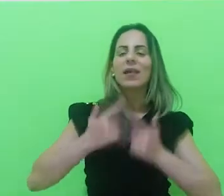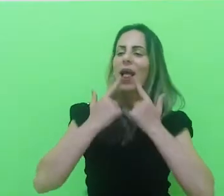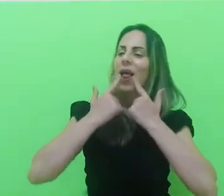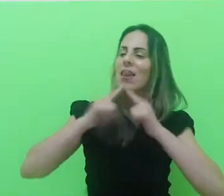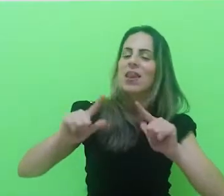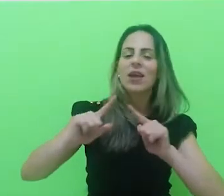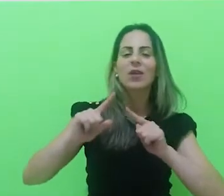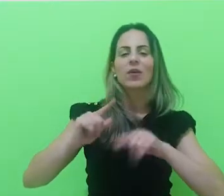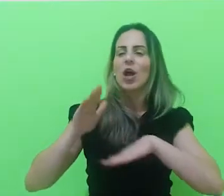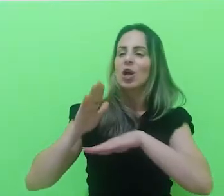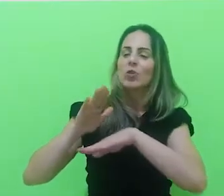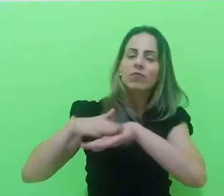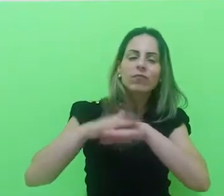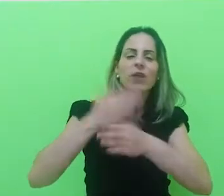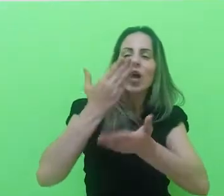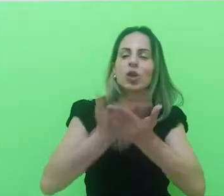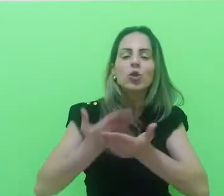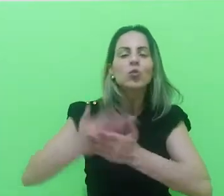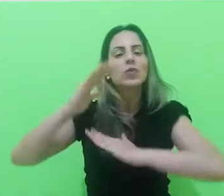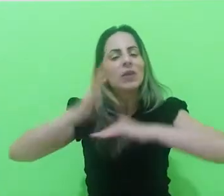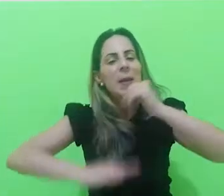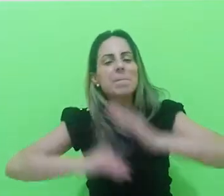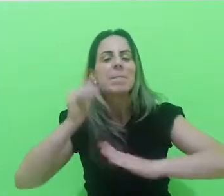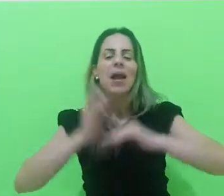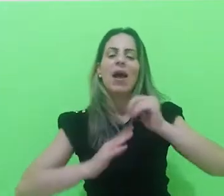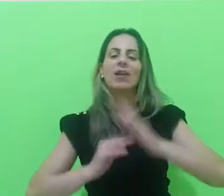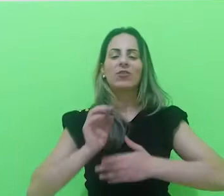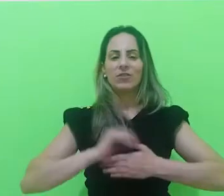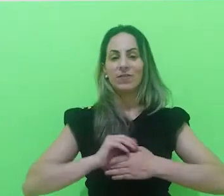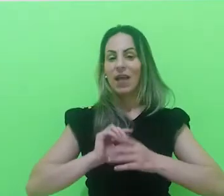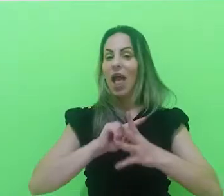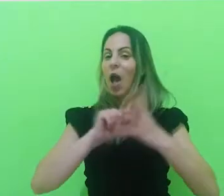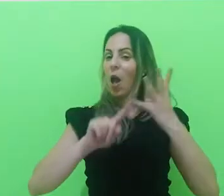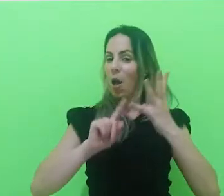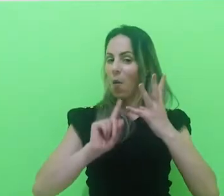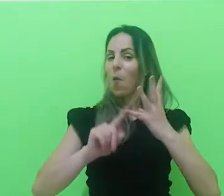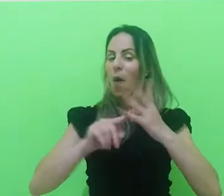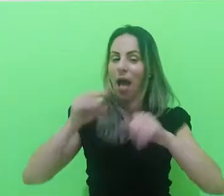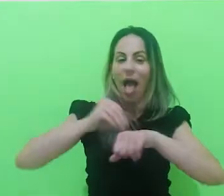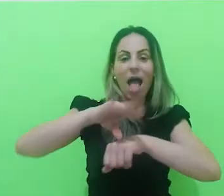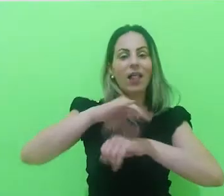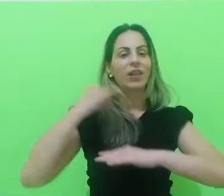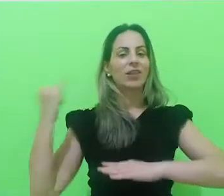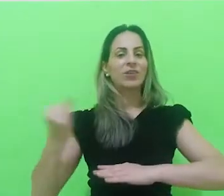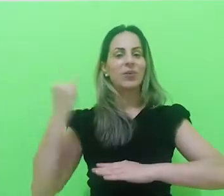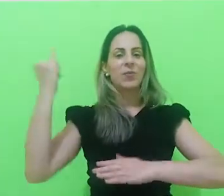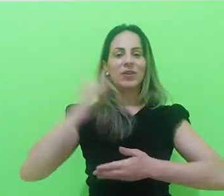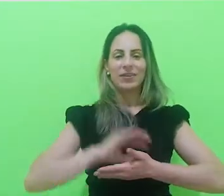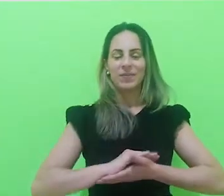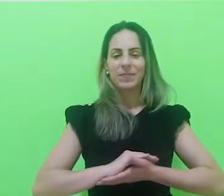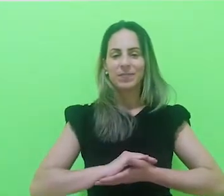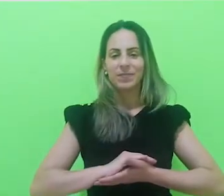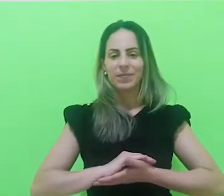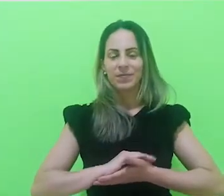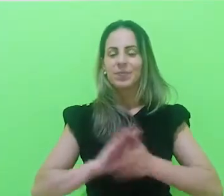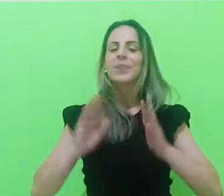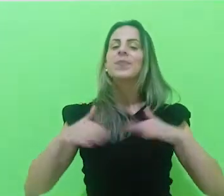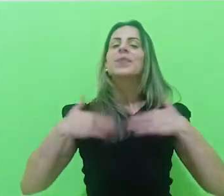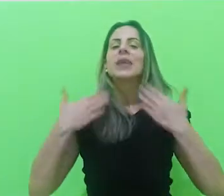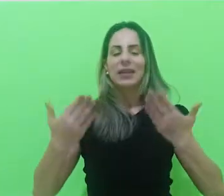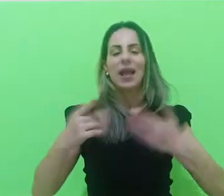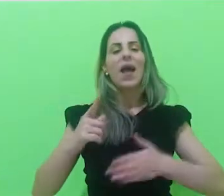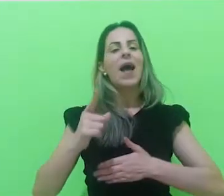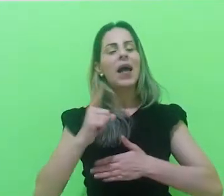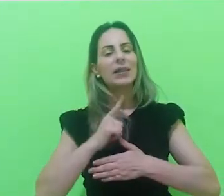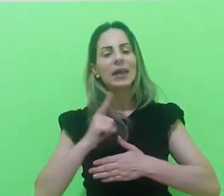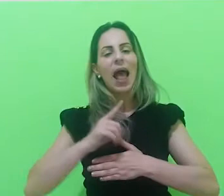e fale de forma prática. Essa é a quarta dica importante que eu deixo para vocês. Bom, tem aí